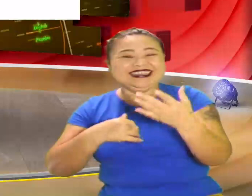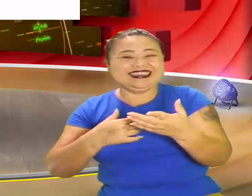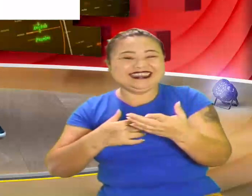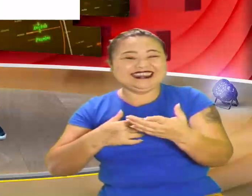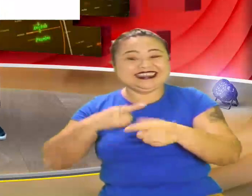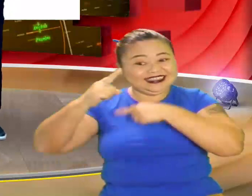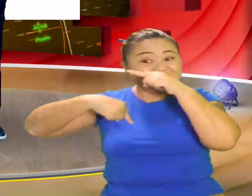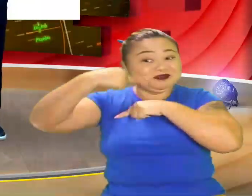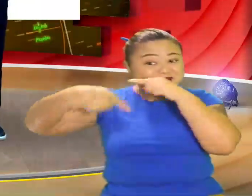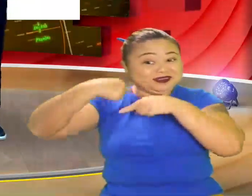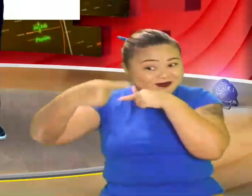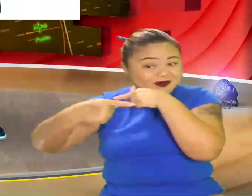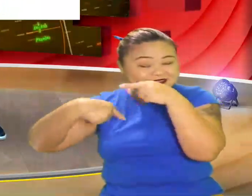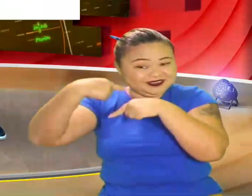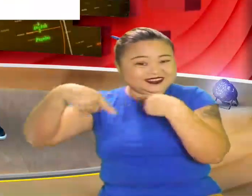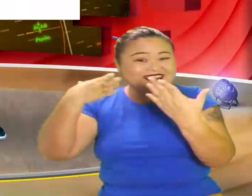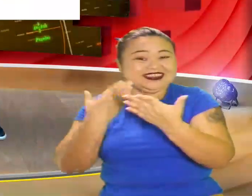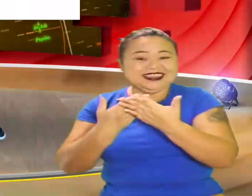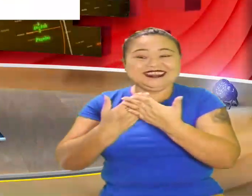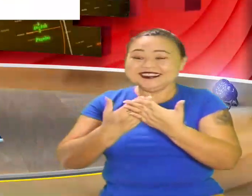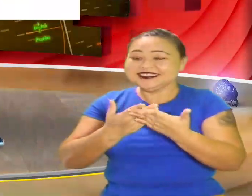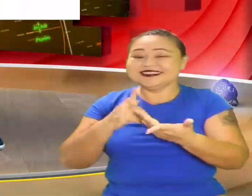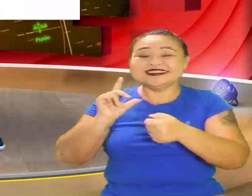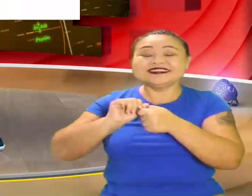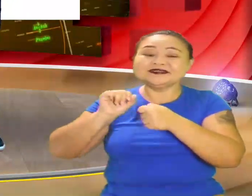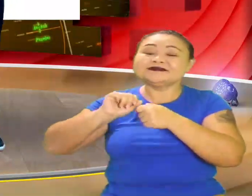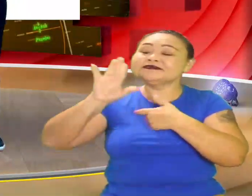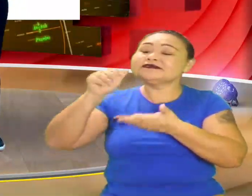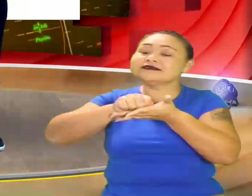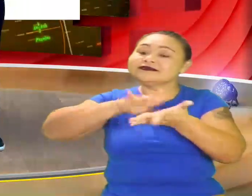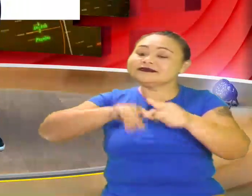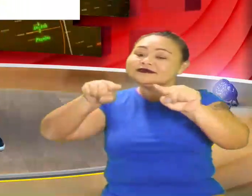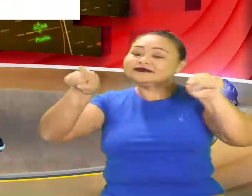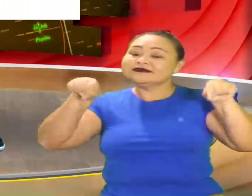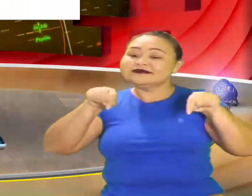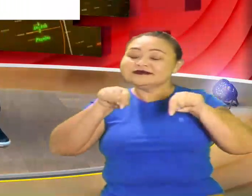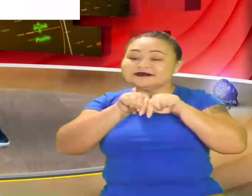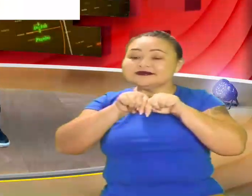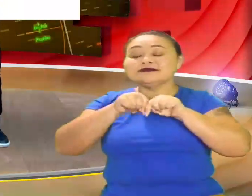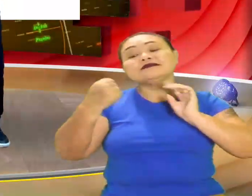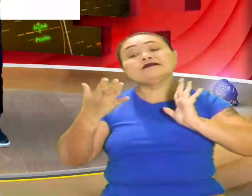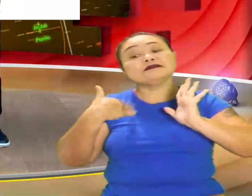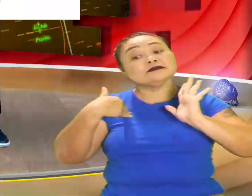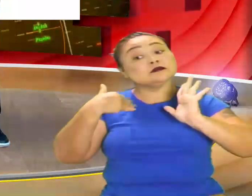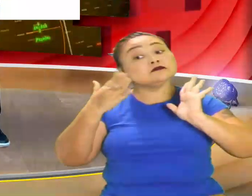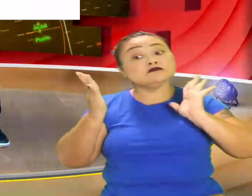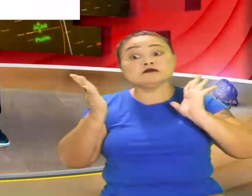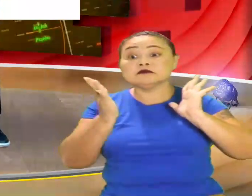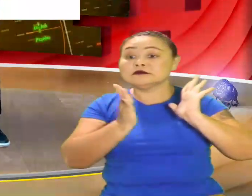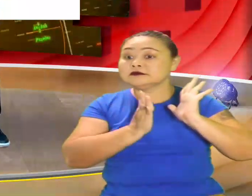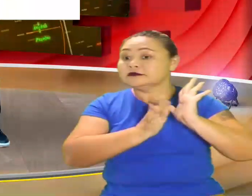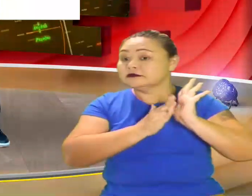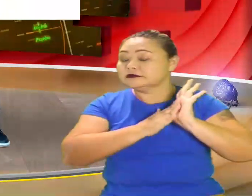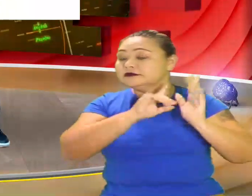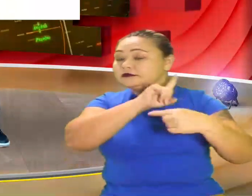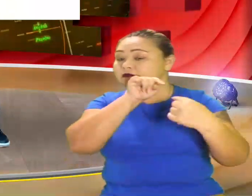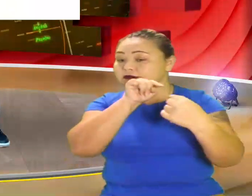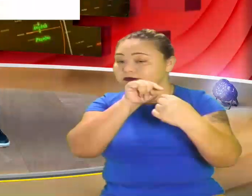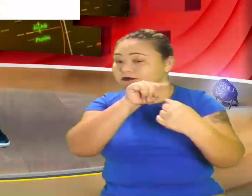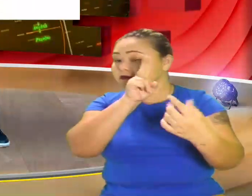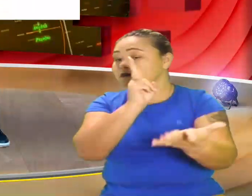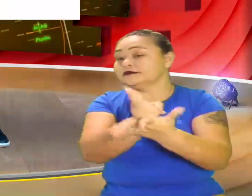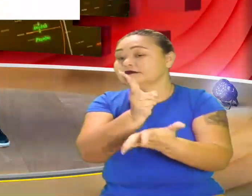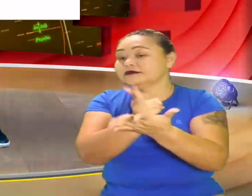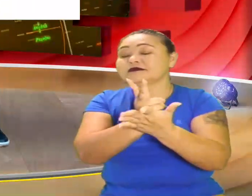Essa é na próxima aula. Uhum. E nas atividades de sala, vocês viram que o propósito foi o mesmo, né? Tanto é que foi tão